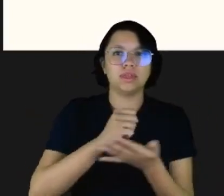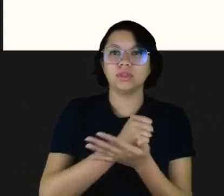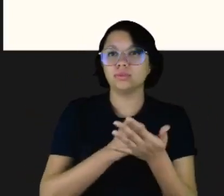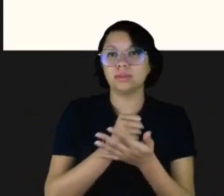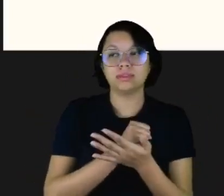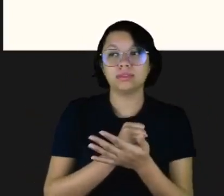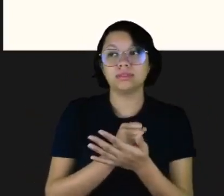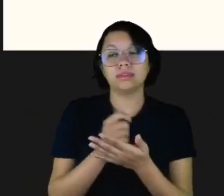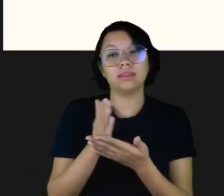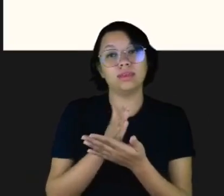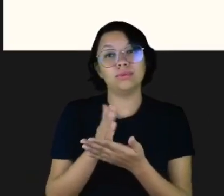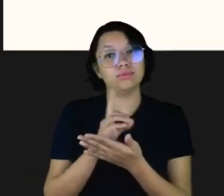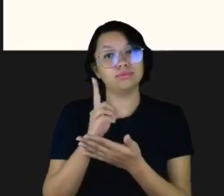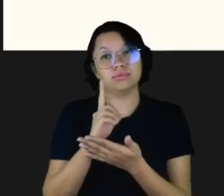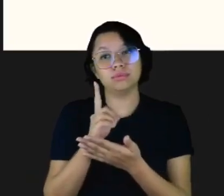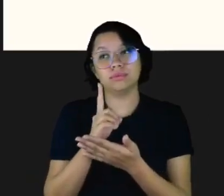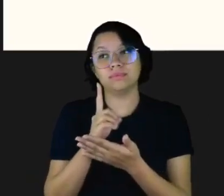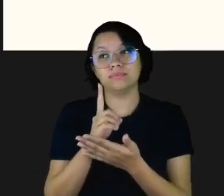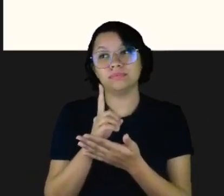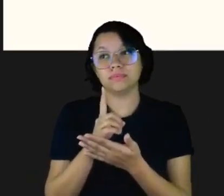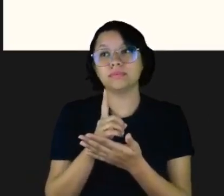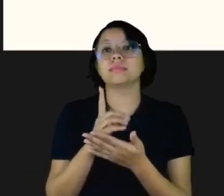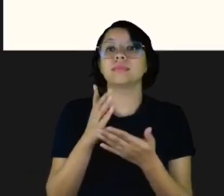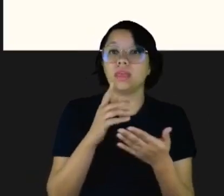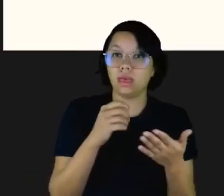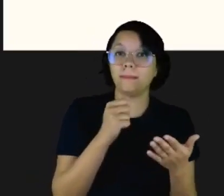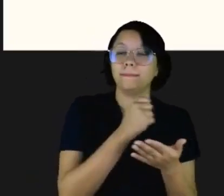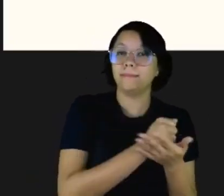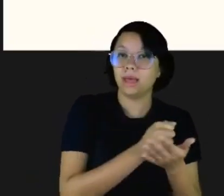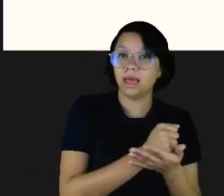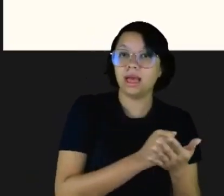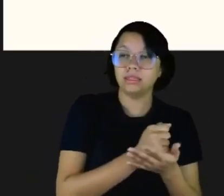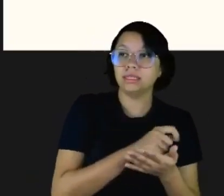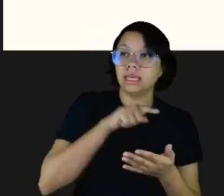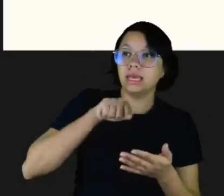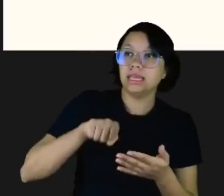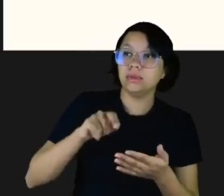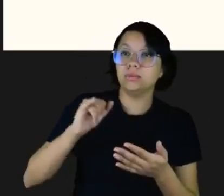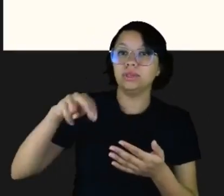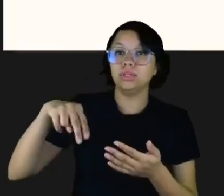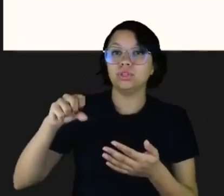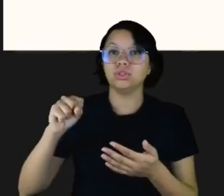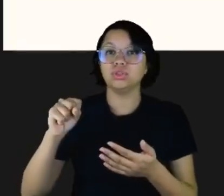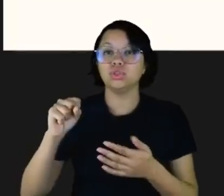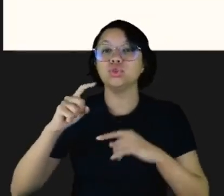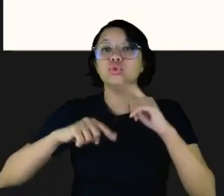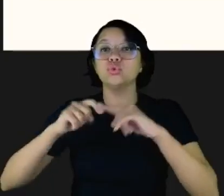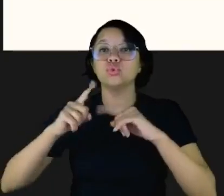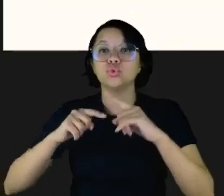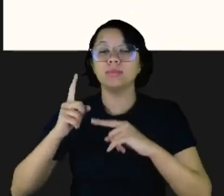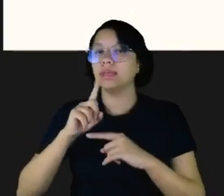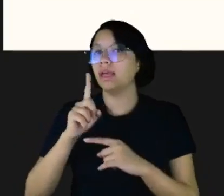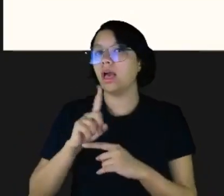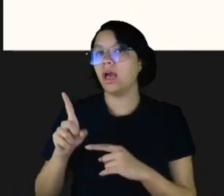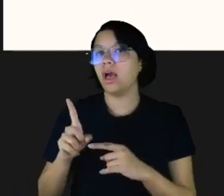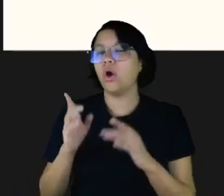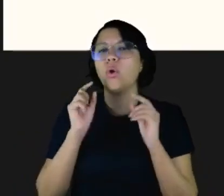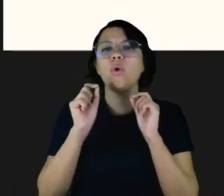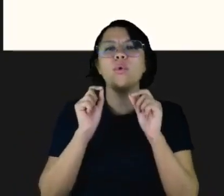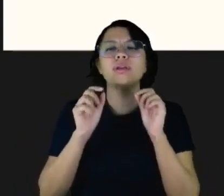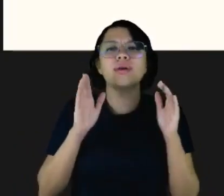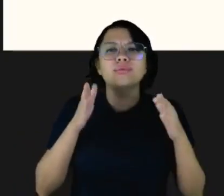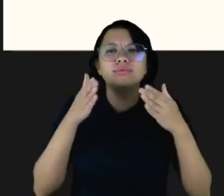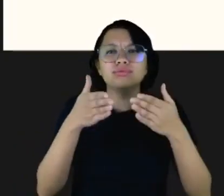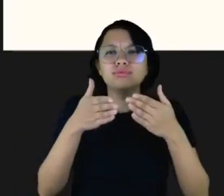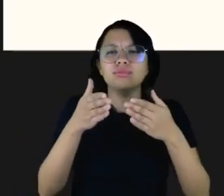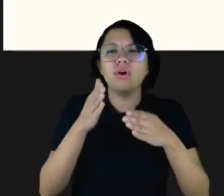tão aptos para as atividades instrumentais. E qual é o foco do cuidado com o idoso? Qual é o foco do processo de